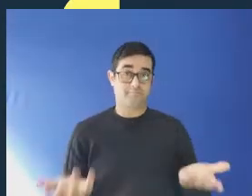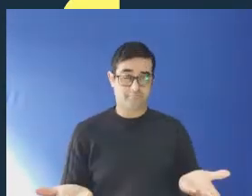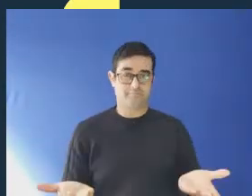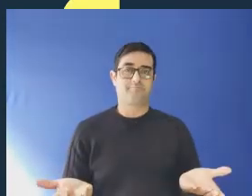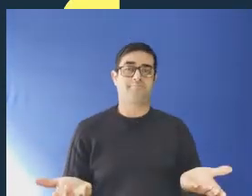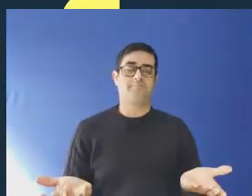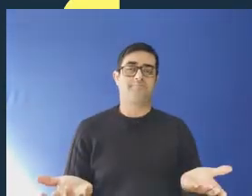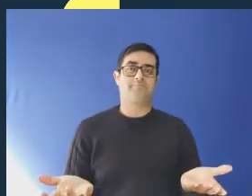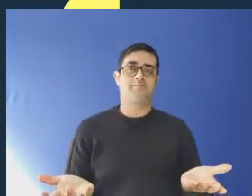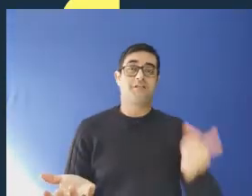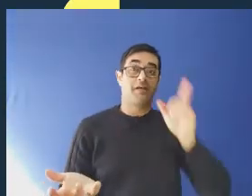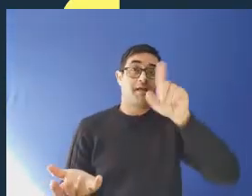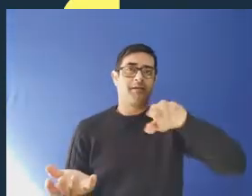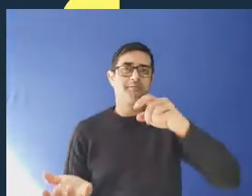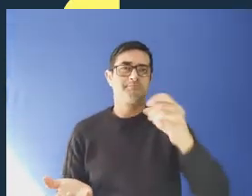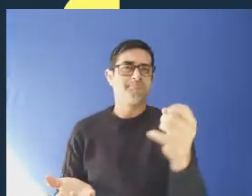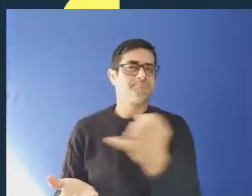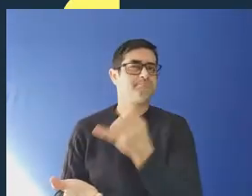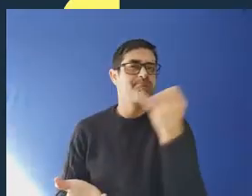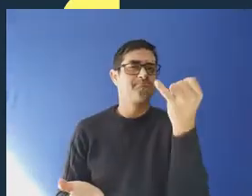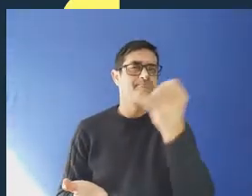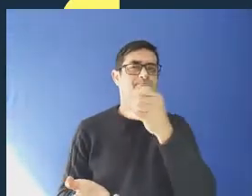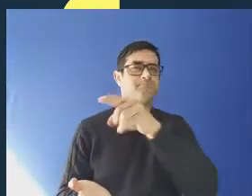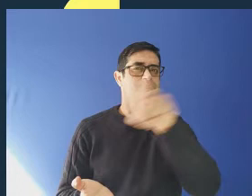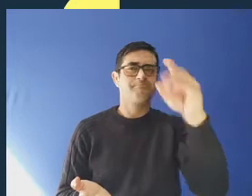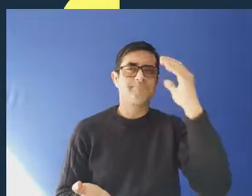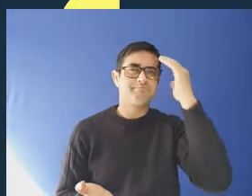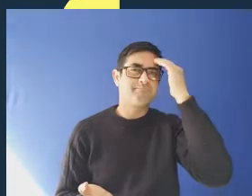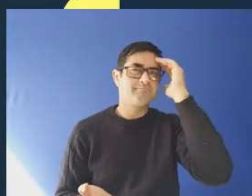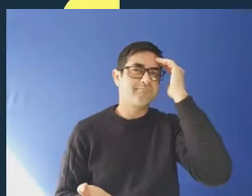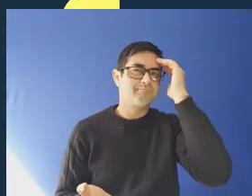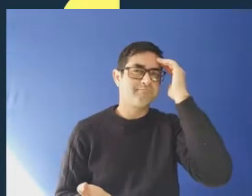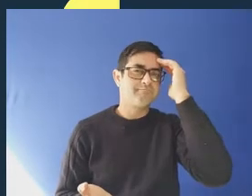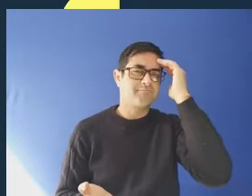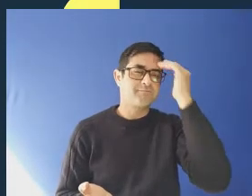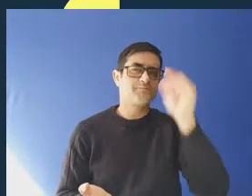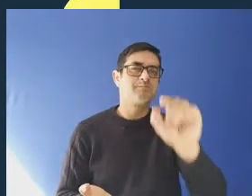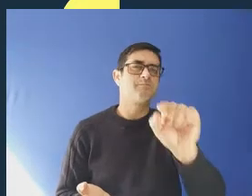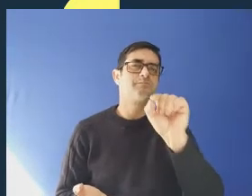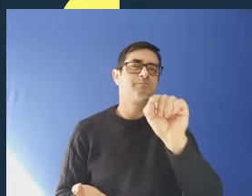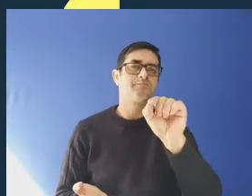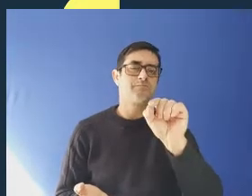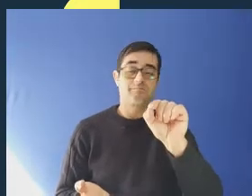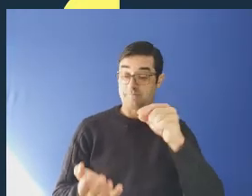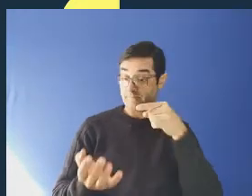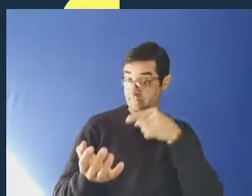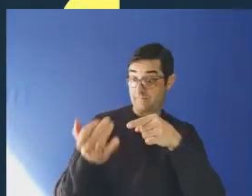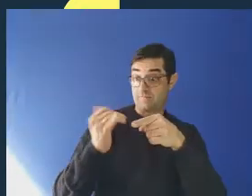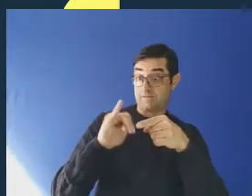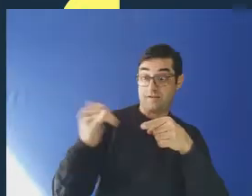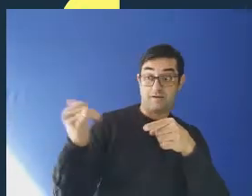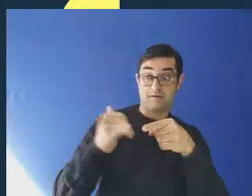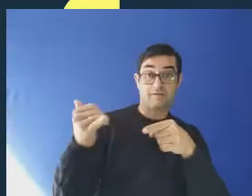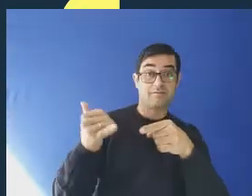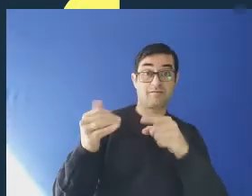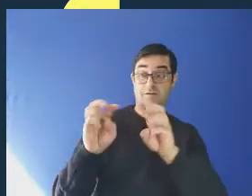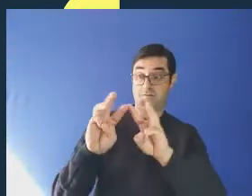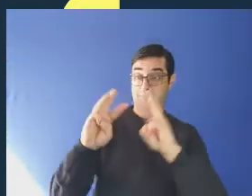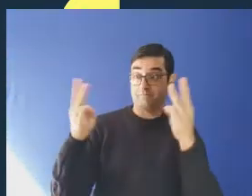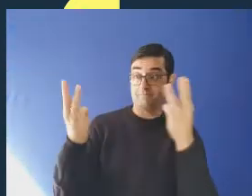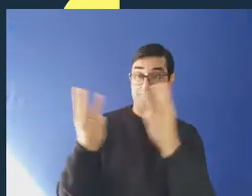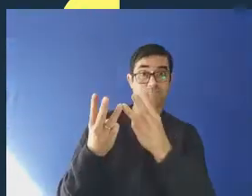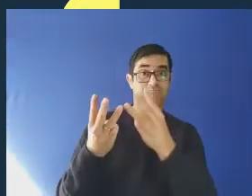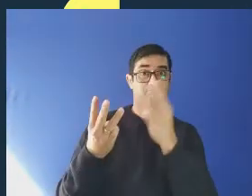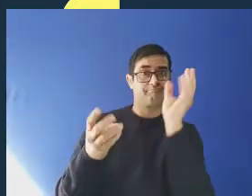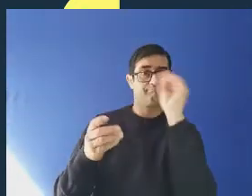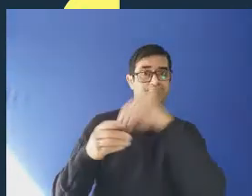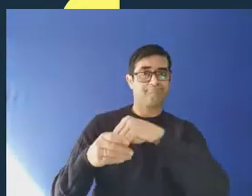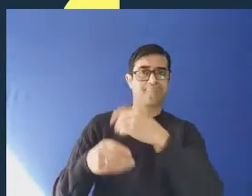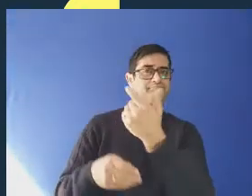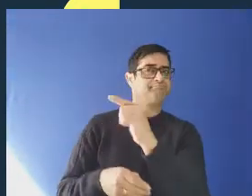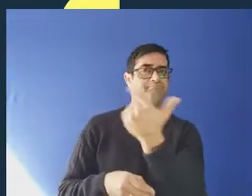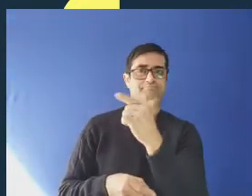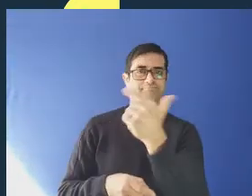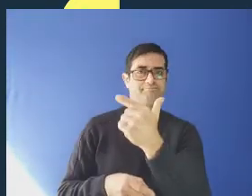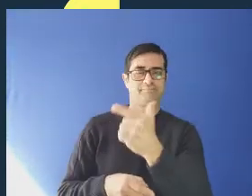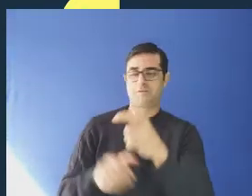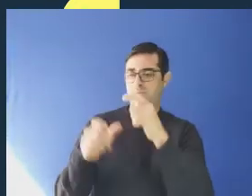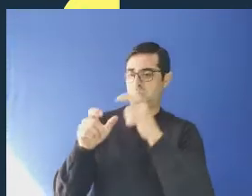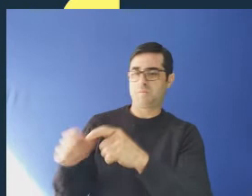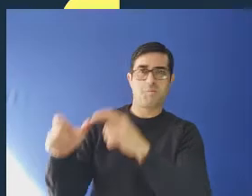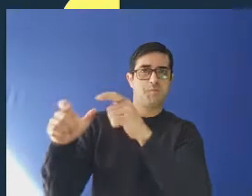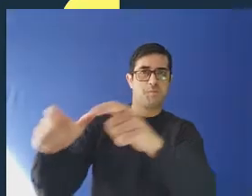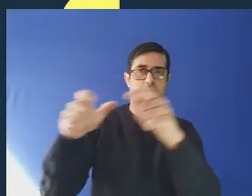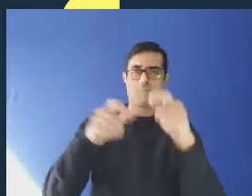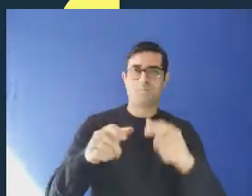de realizar trabalho. Então, é extremamente importante que a gente entenda isso. A energia, ela não possui